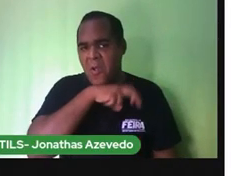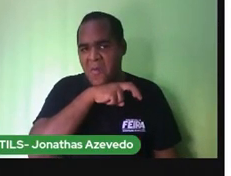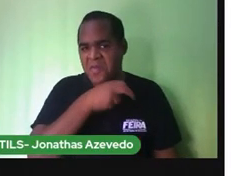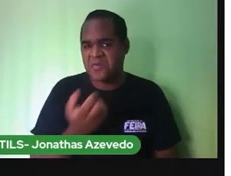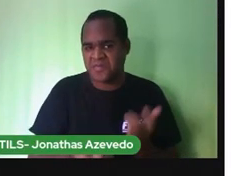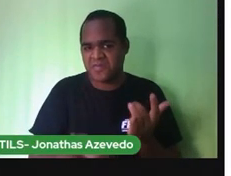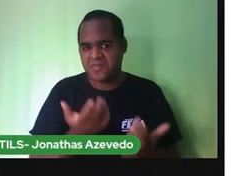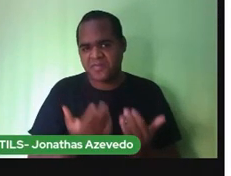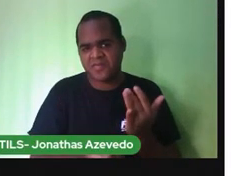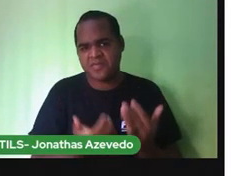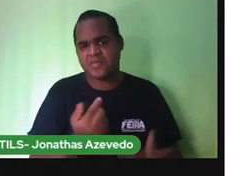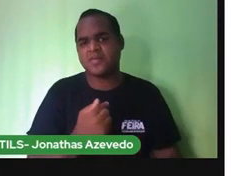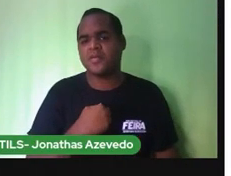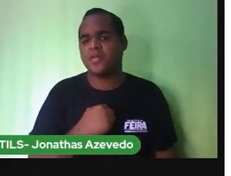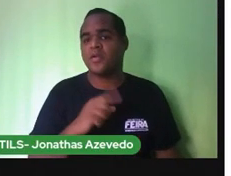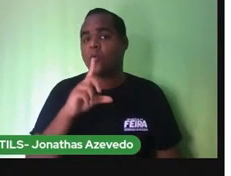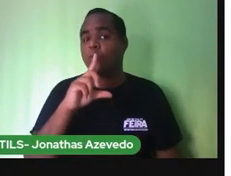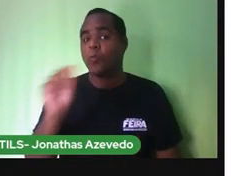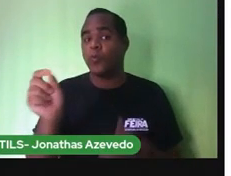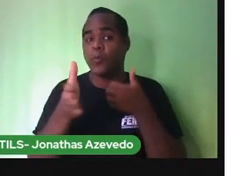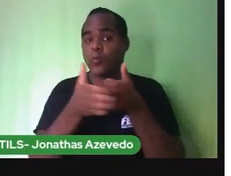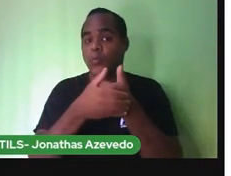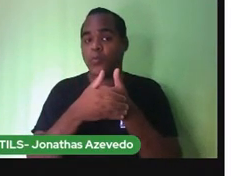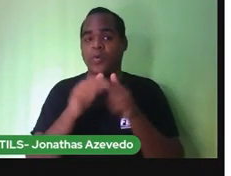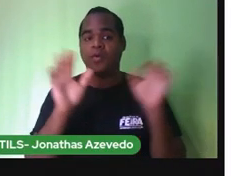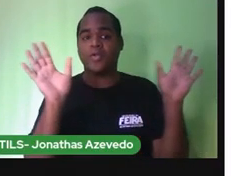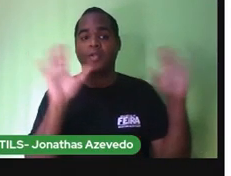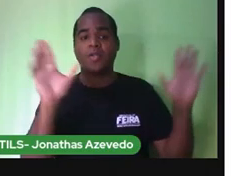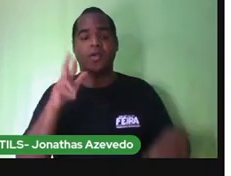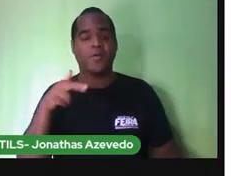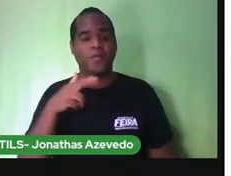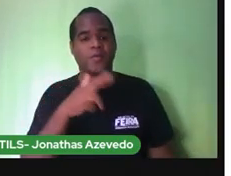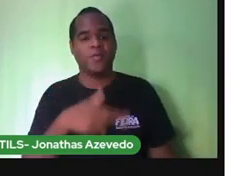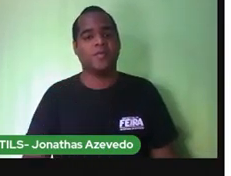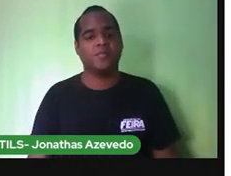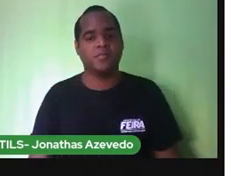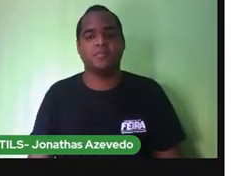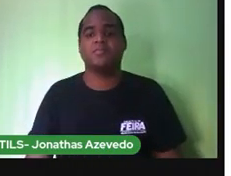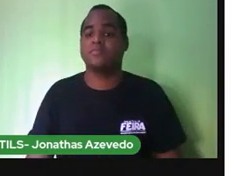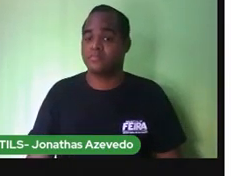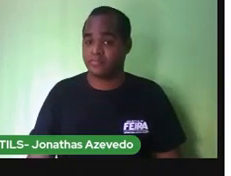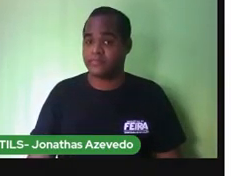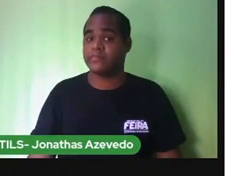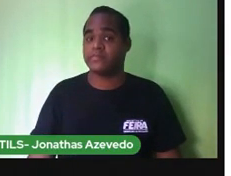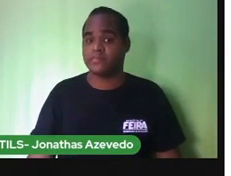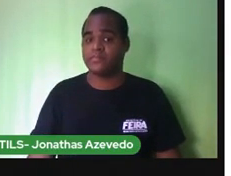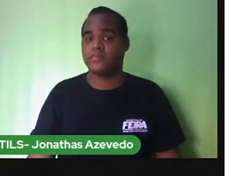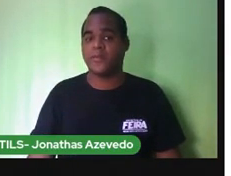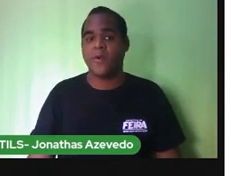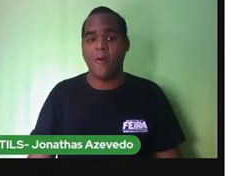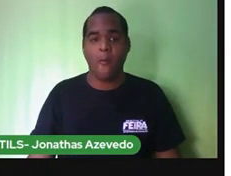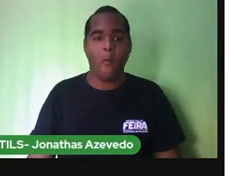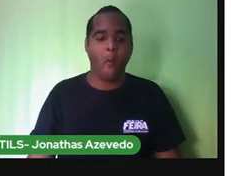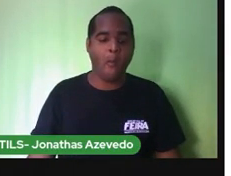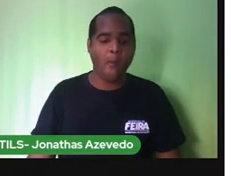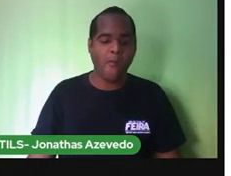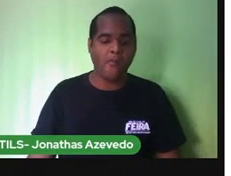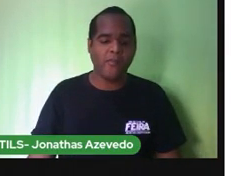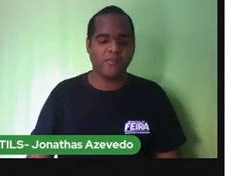é hora de me responder Deus ativo e lá se foi ela tem mais nada dizer